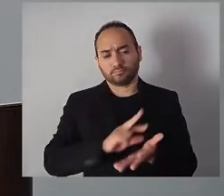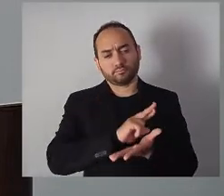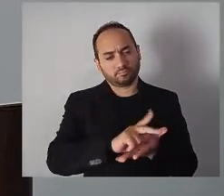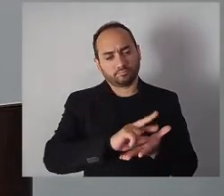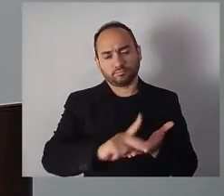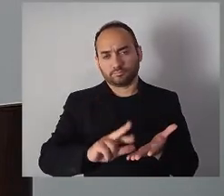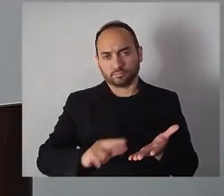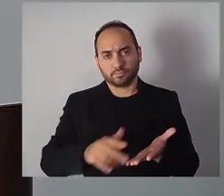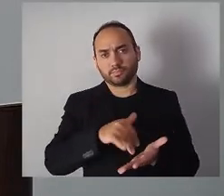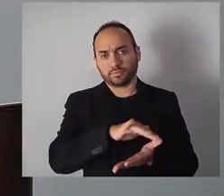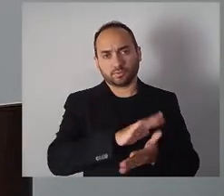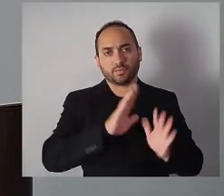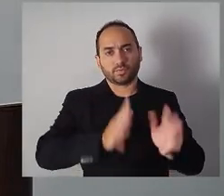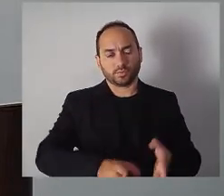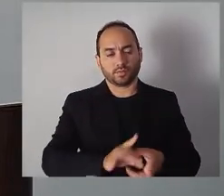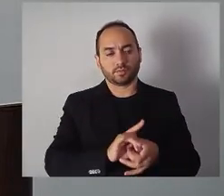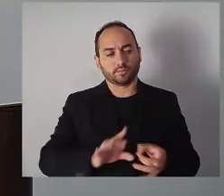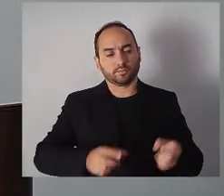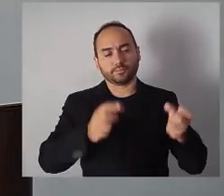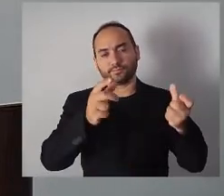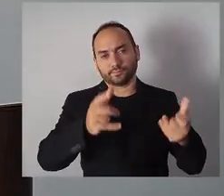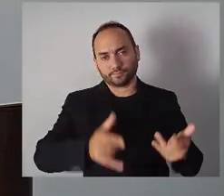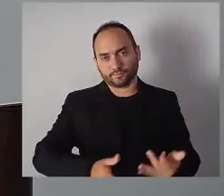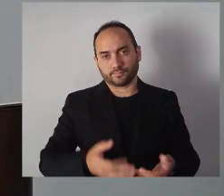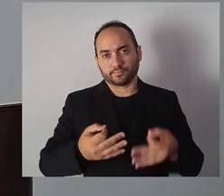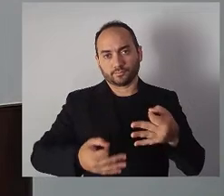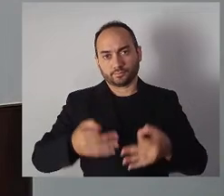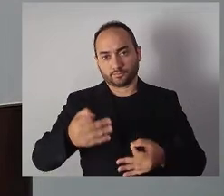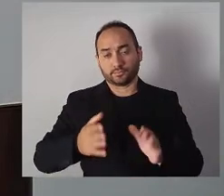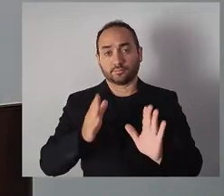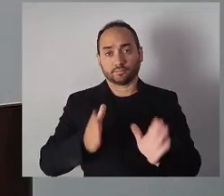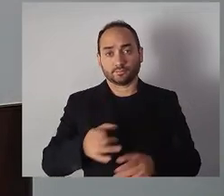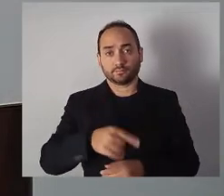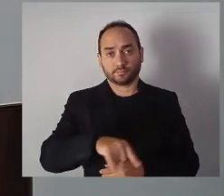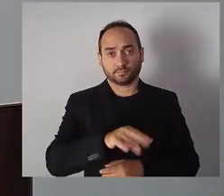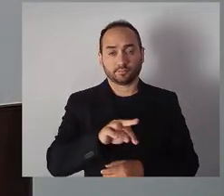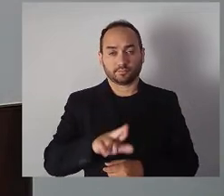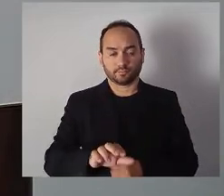de justificação eleitoral já julgada por esta